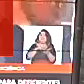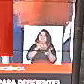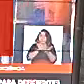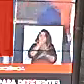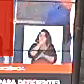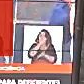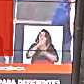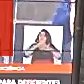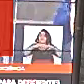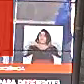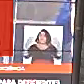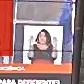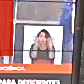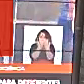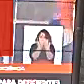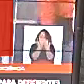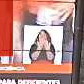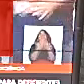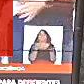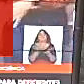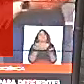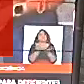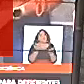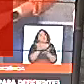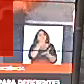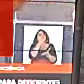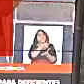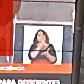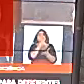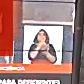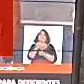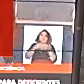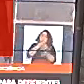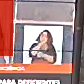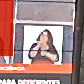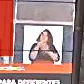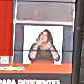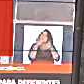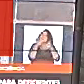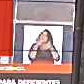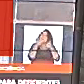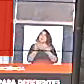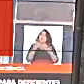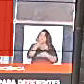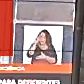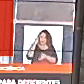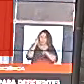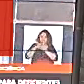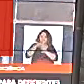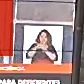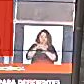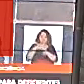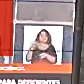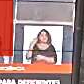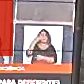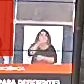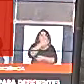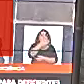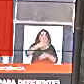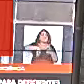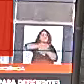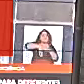tudo regularizado. Hoje a pessoa com o cadeirante ou uma pessoa com deficiência que vai no estádio ver o seu time jogar no Mineirão, hoje